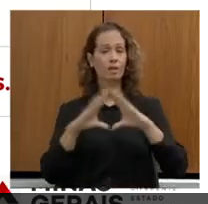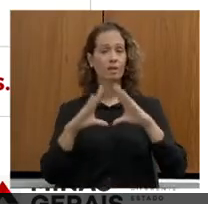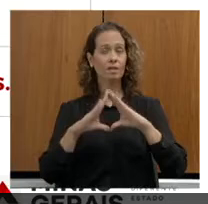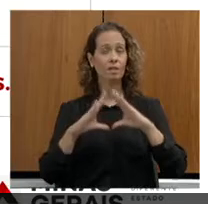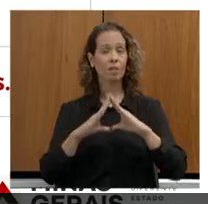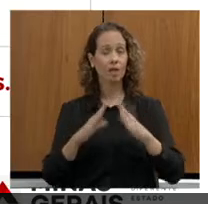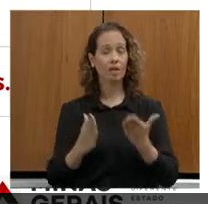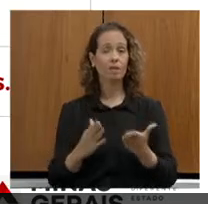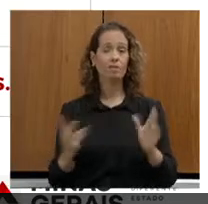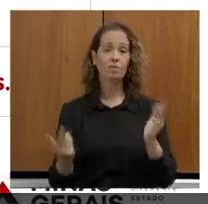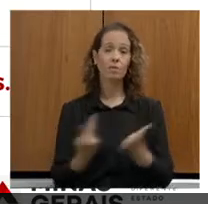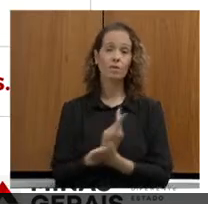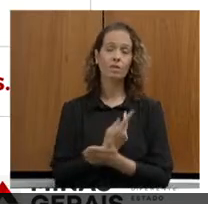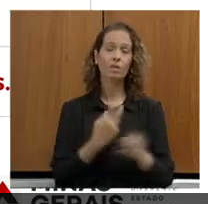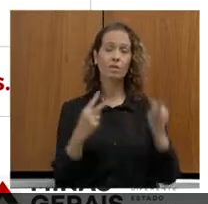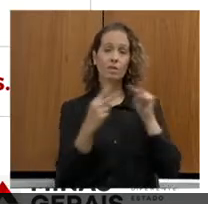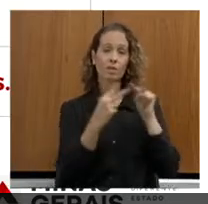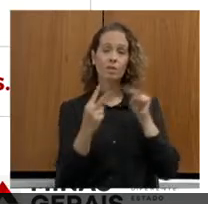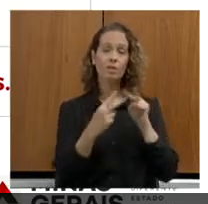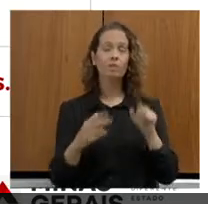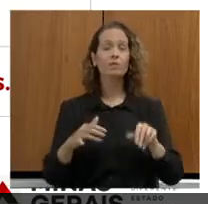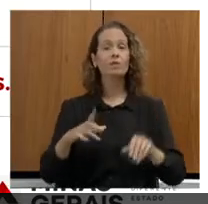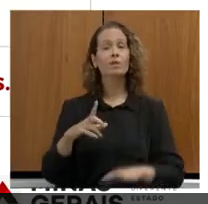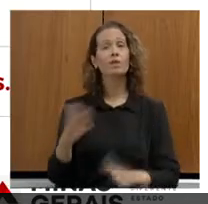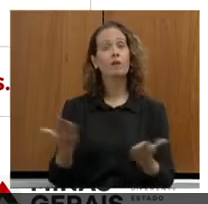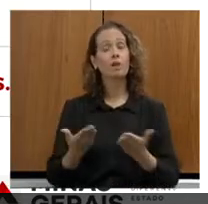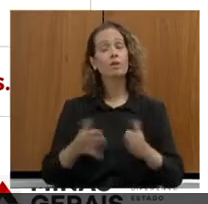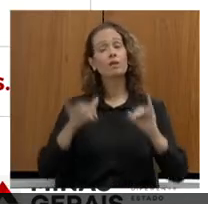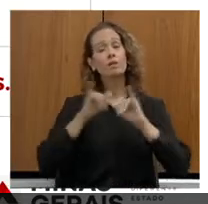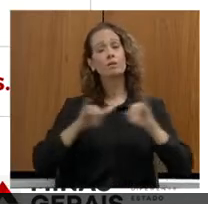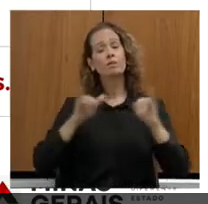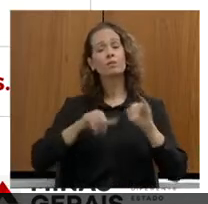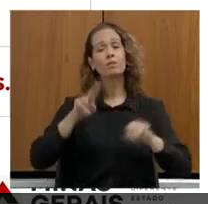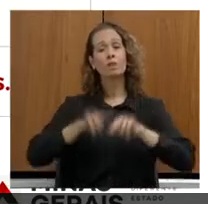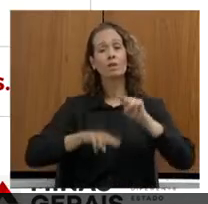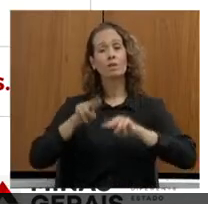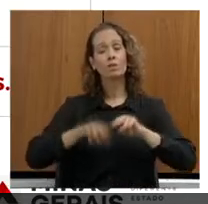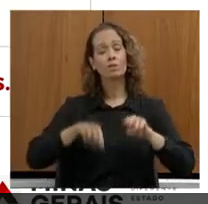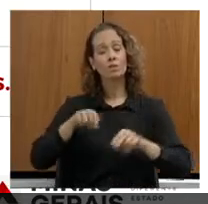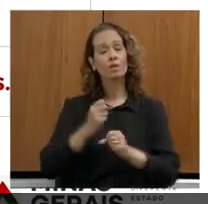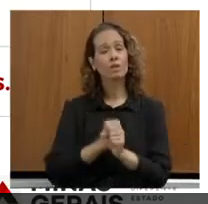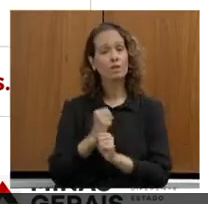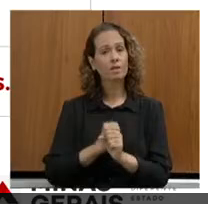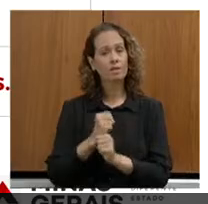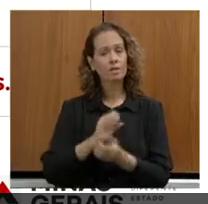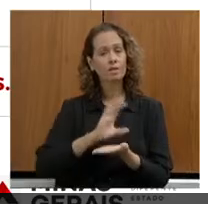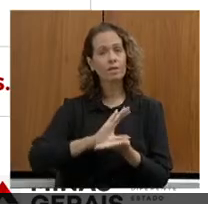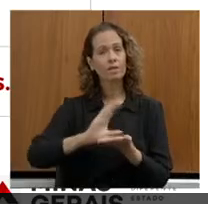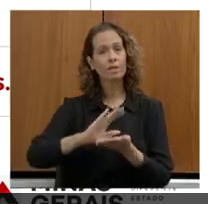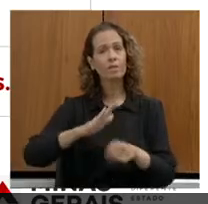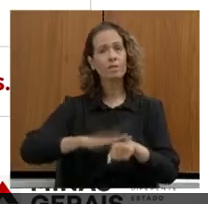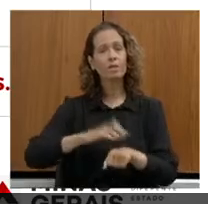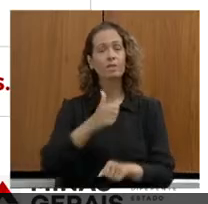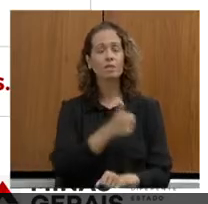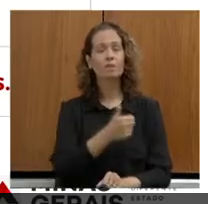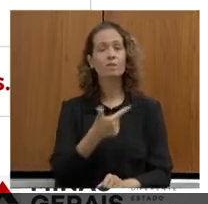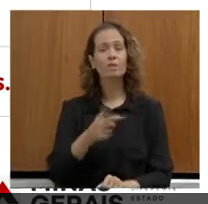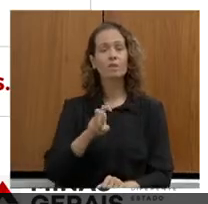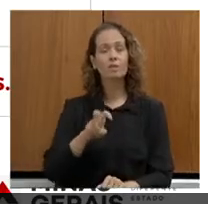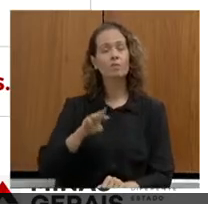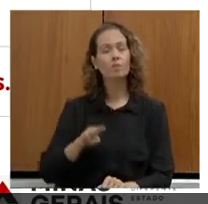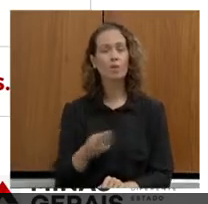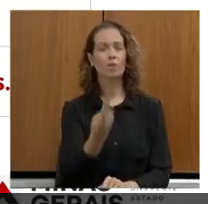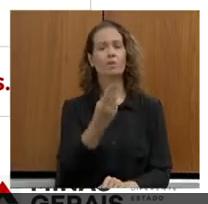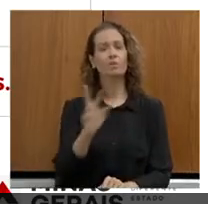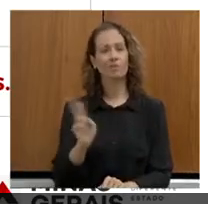remotamente e tivemos esse anúncio agora em Junho deste ano do investimento de mais de 125 milhões de reais